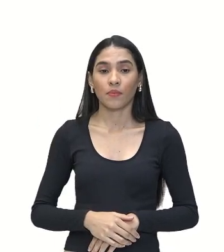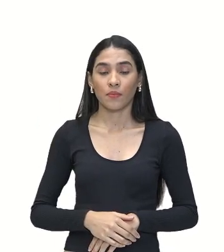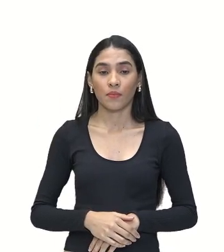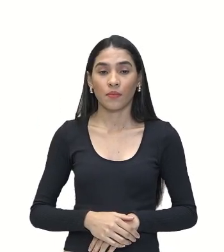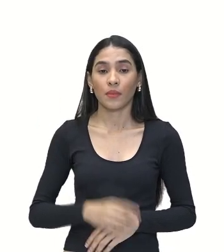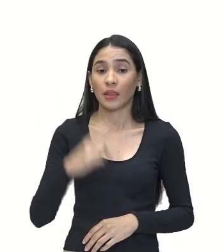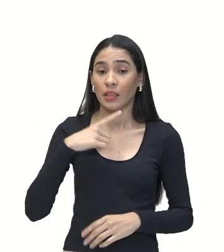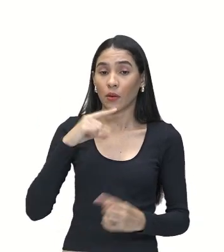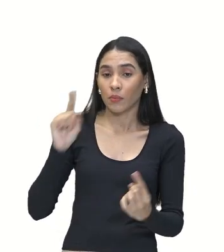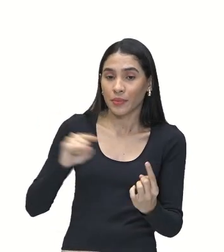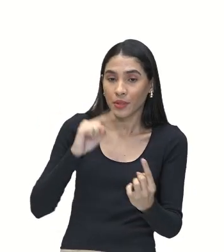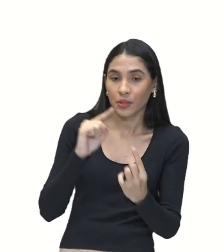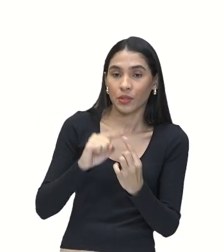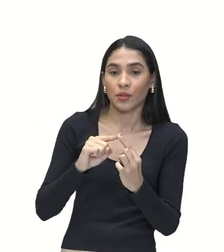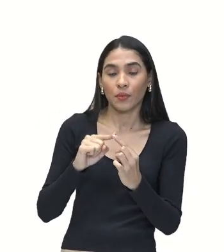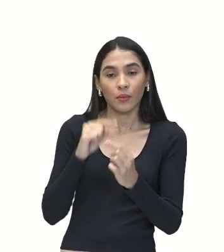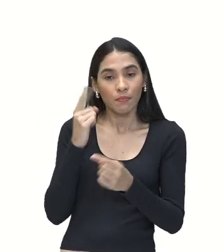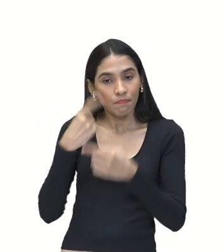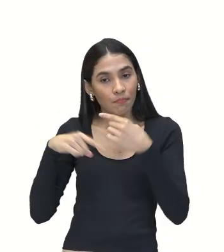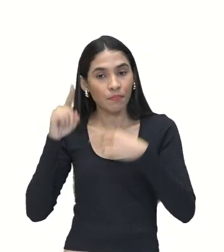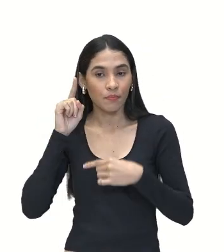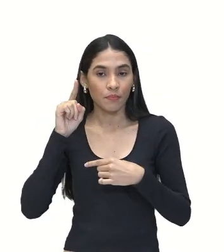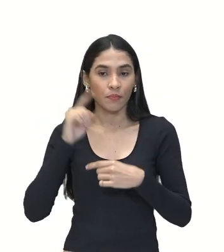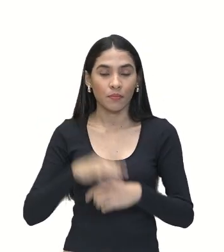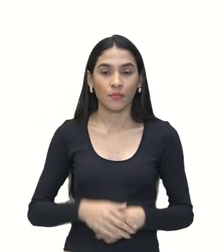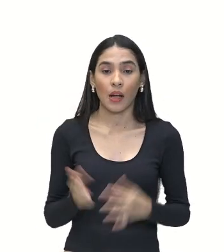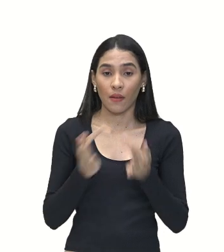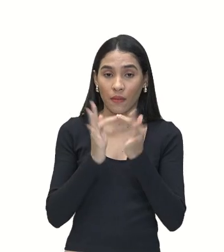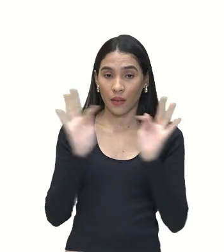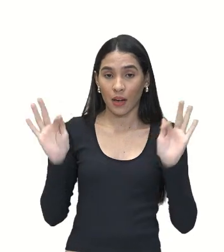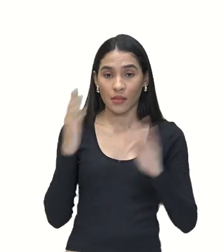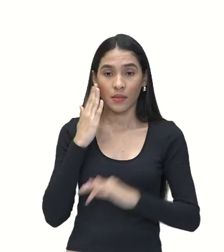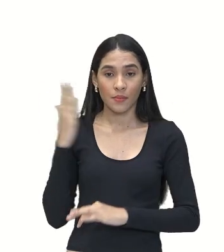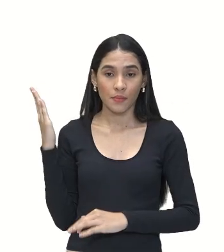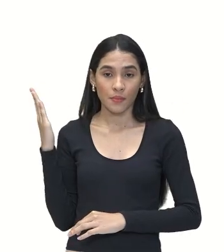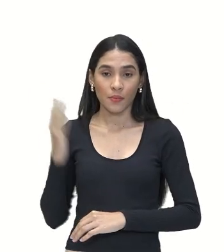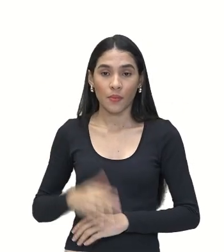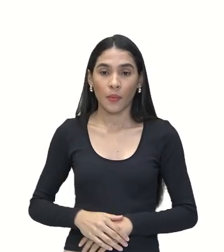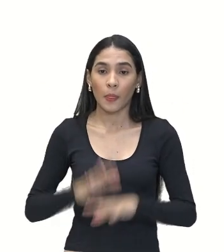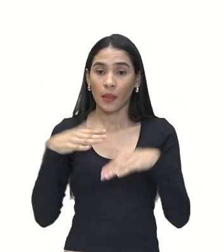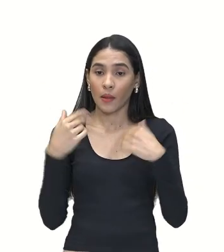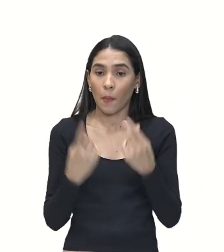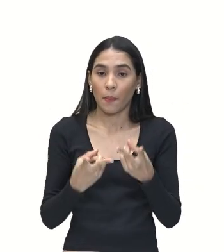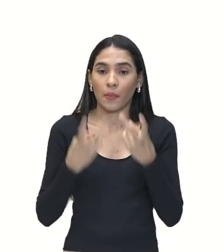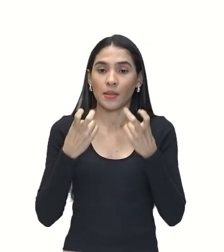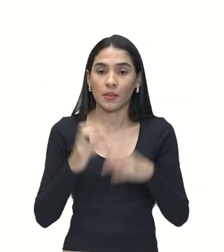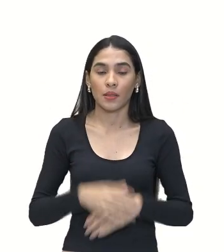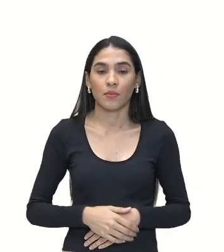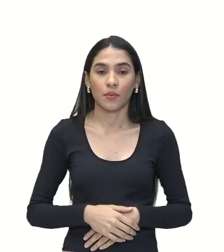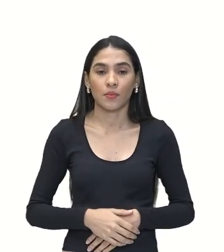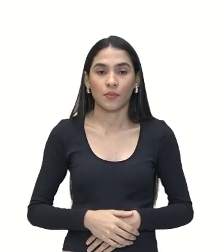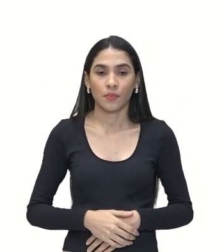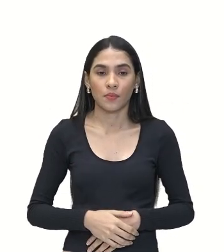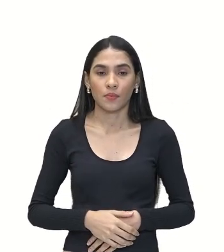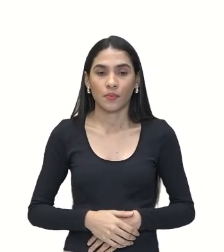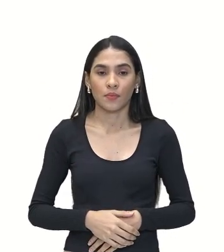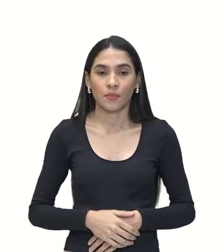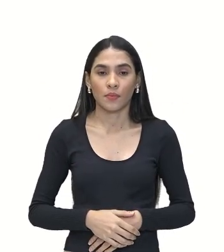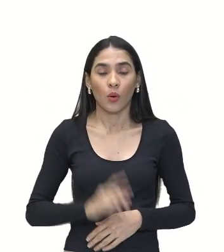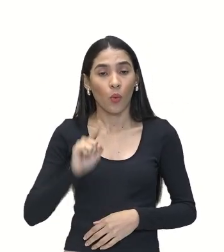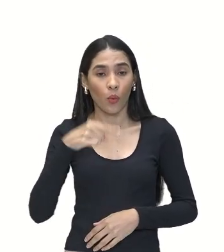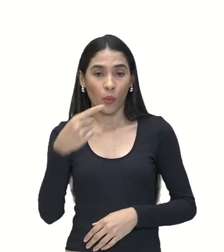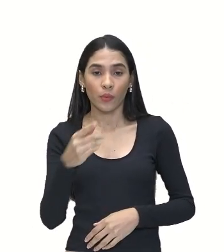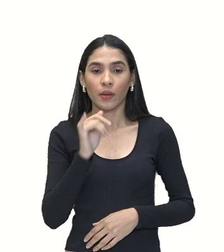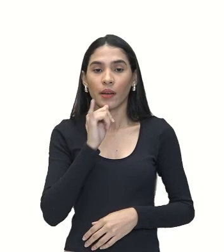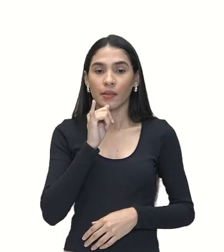visou ao desenvolvimento, ok? Então, percebam que é ter como objetivo. Outro